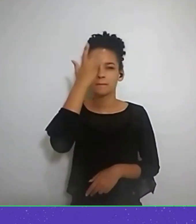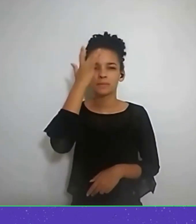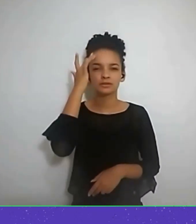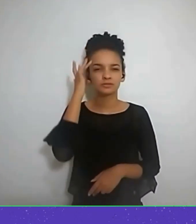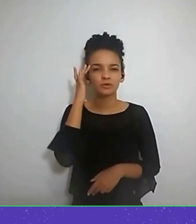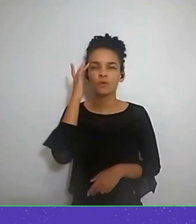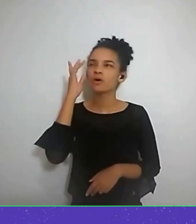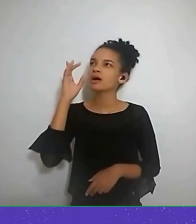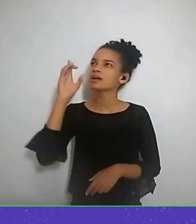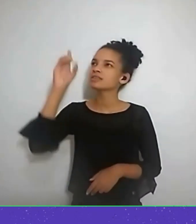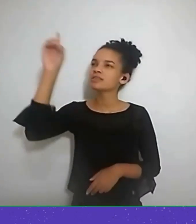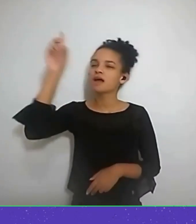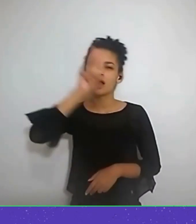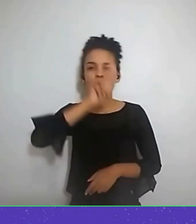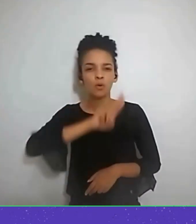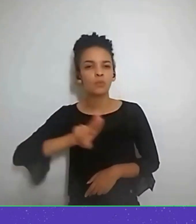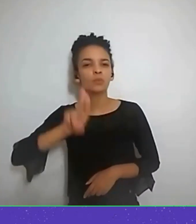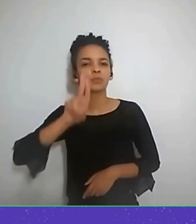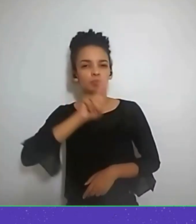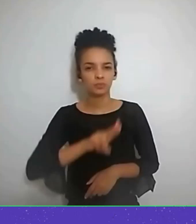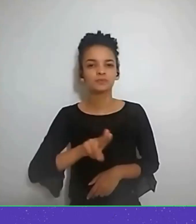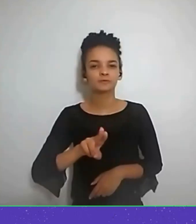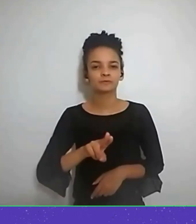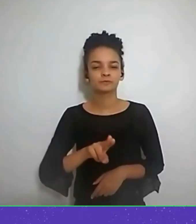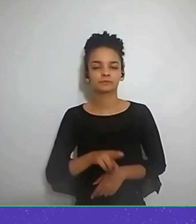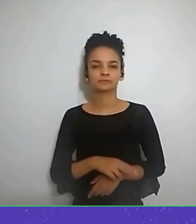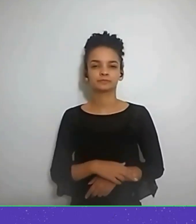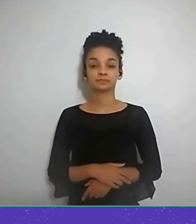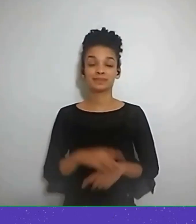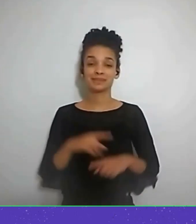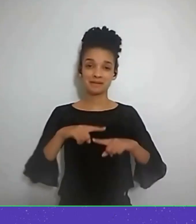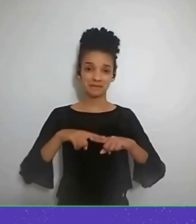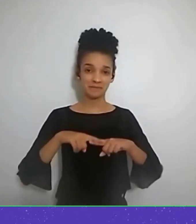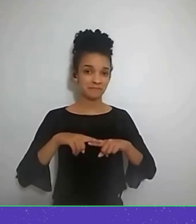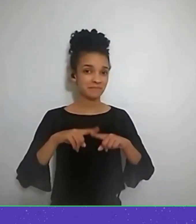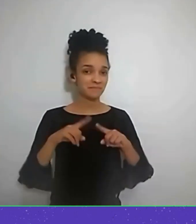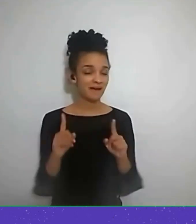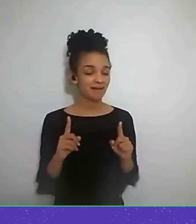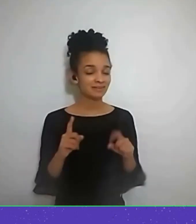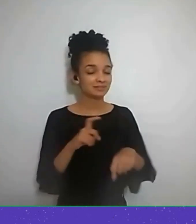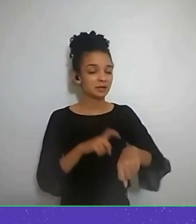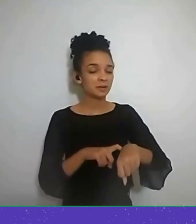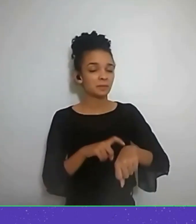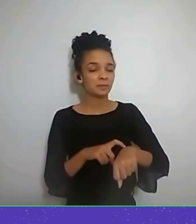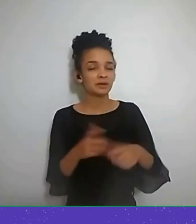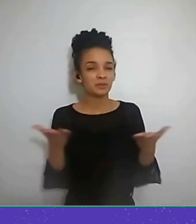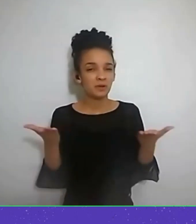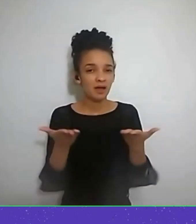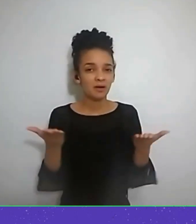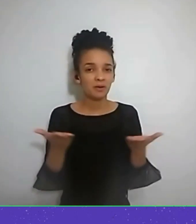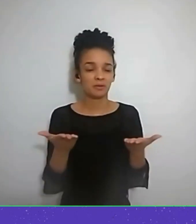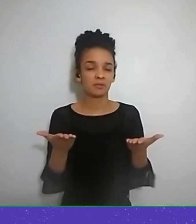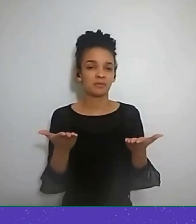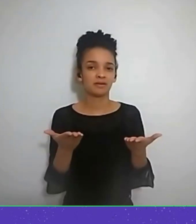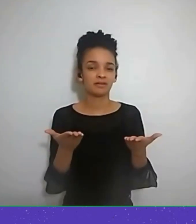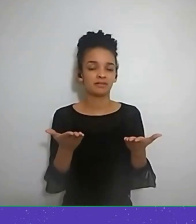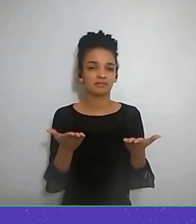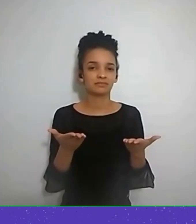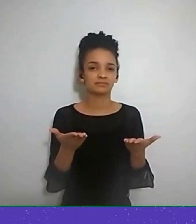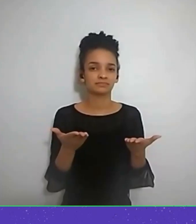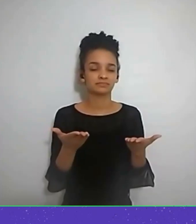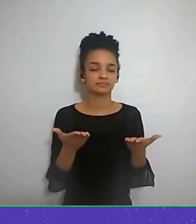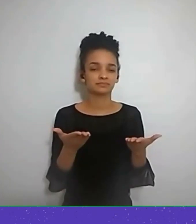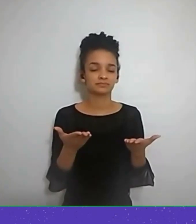pelo Espírito por Deus. Mas nesse momento foi dada uma oportunidade para João poder entrar no reino